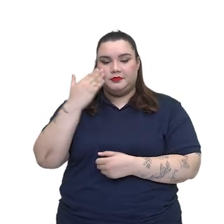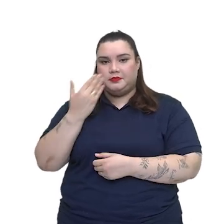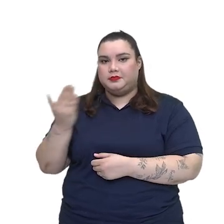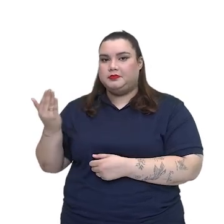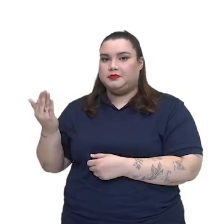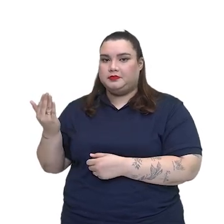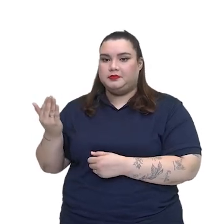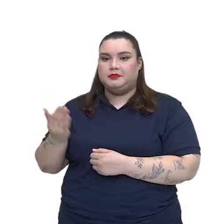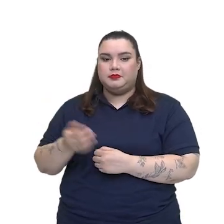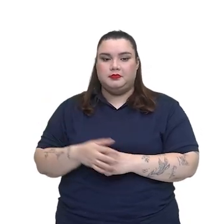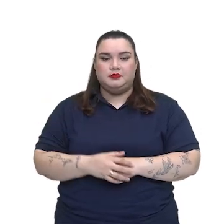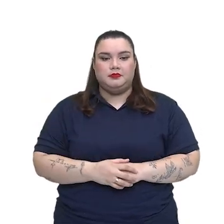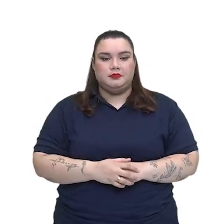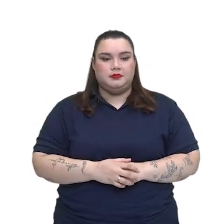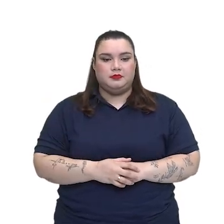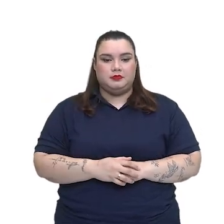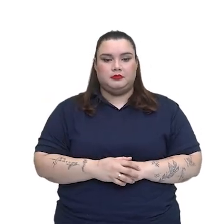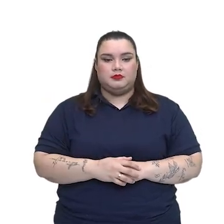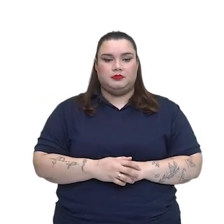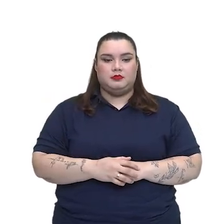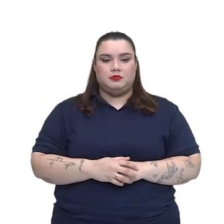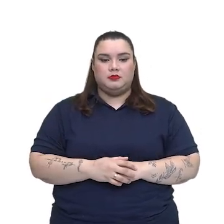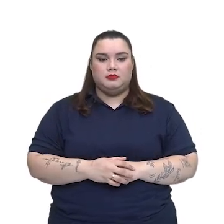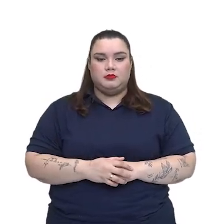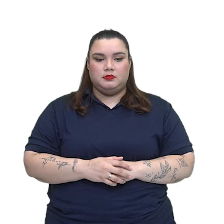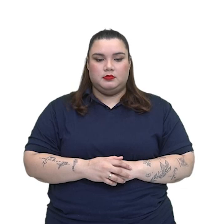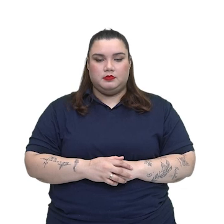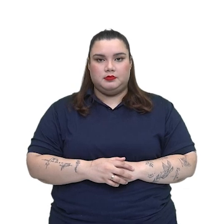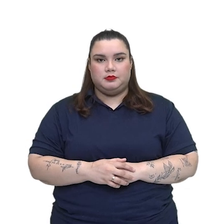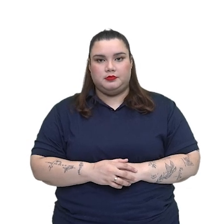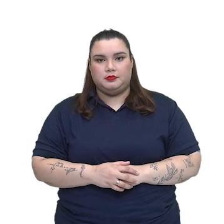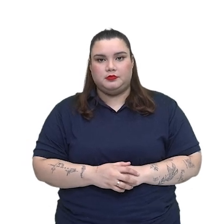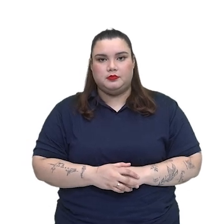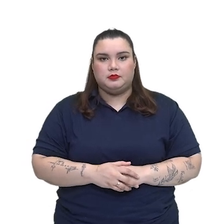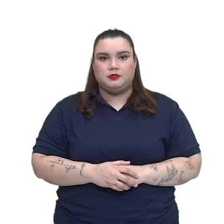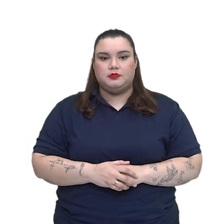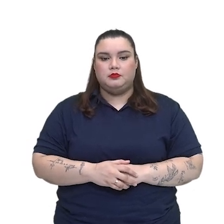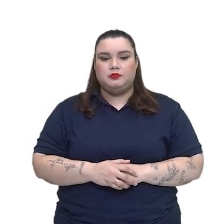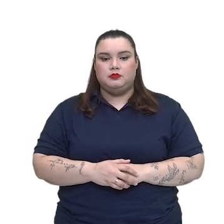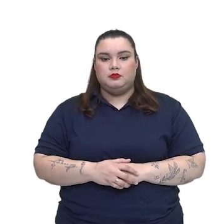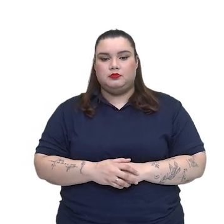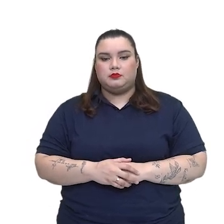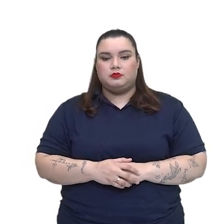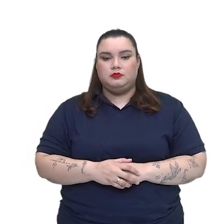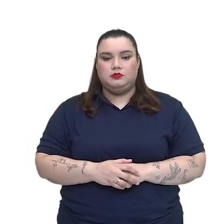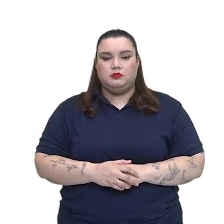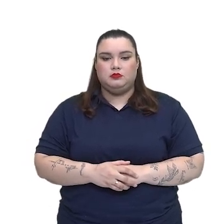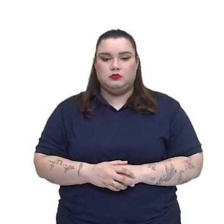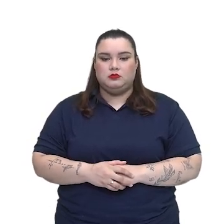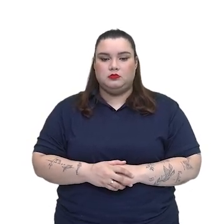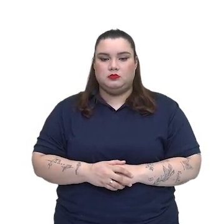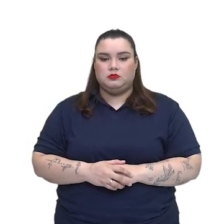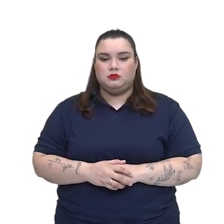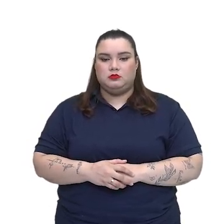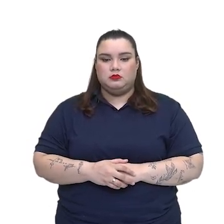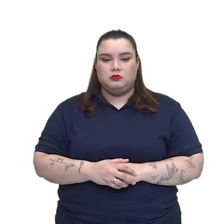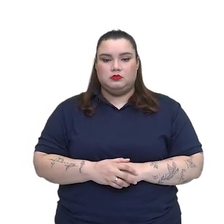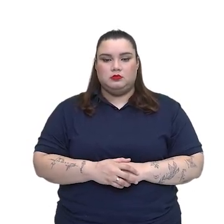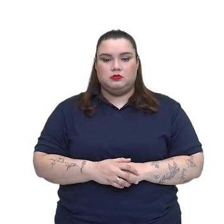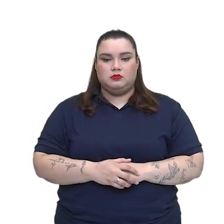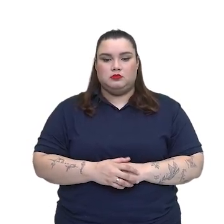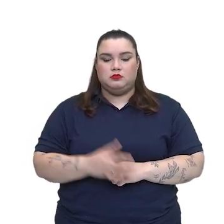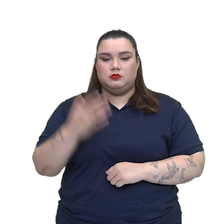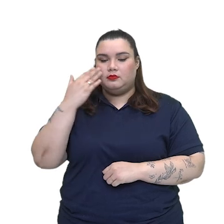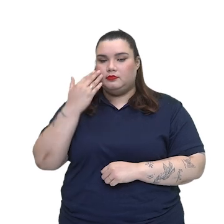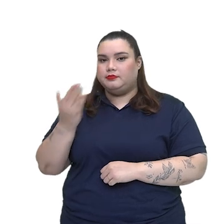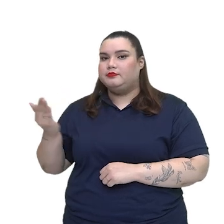vai receber aí, 65 moedas de 5 centavos.